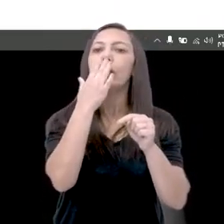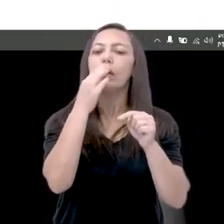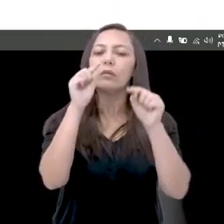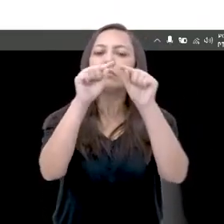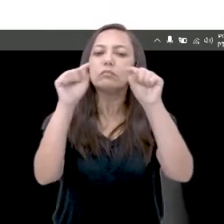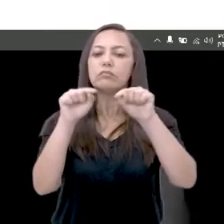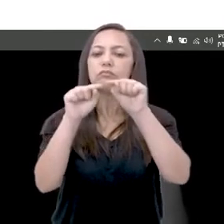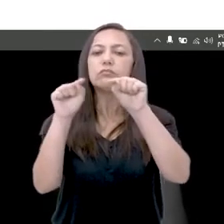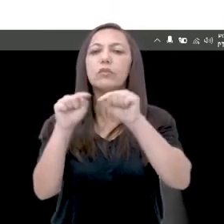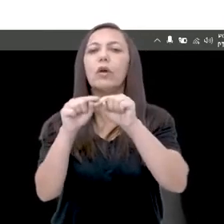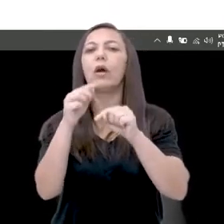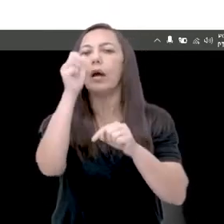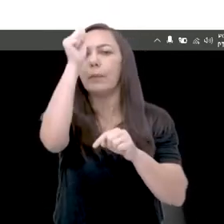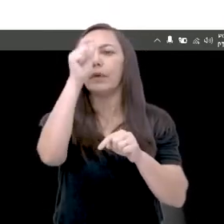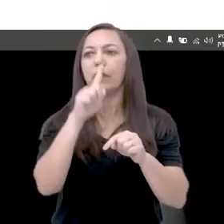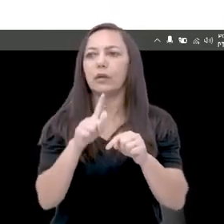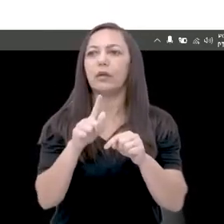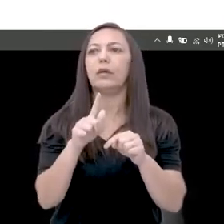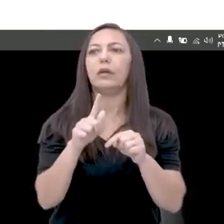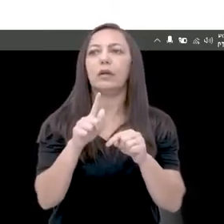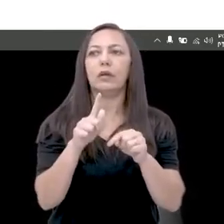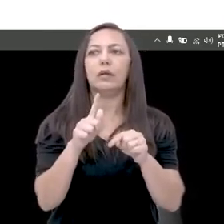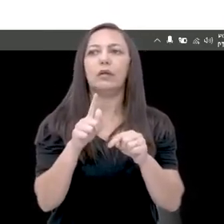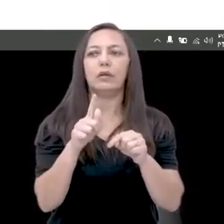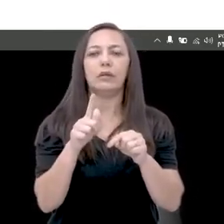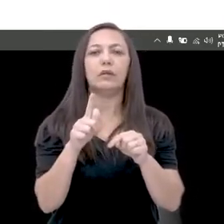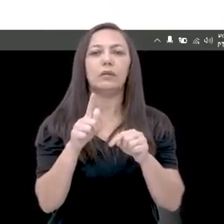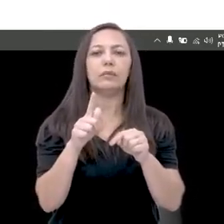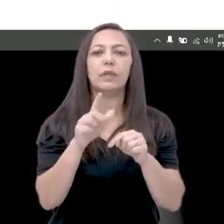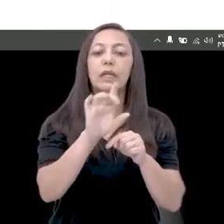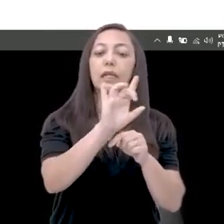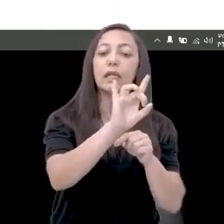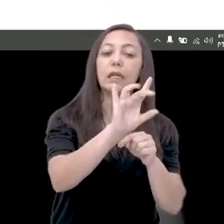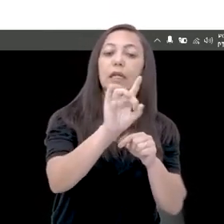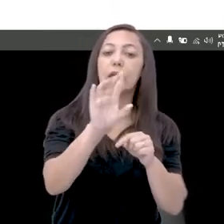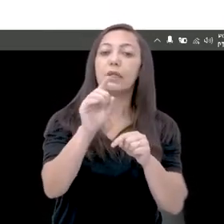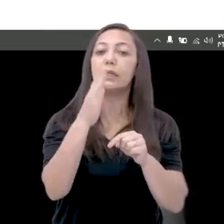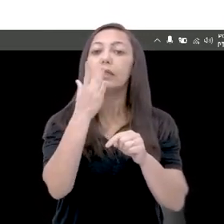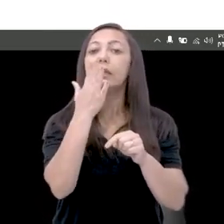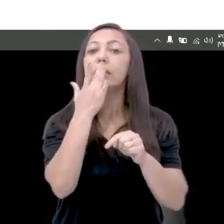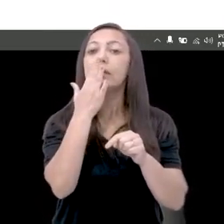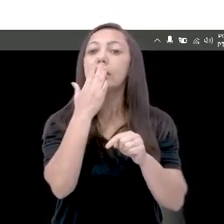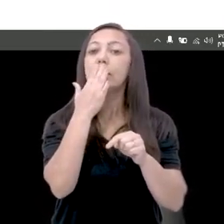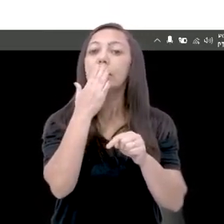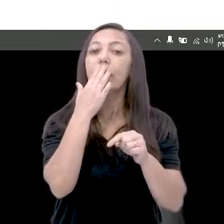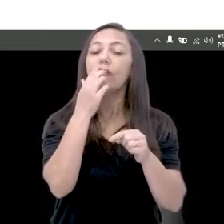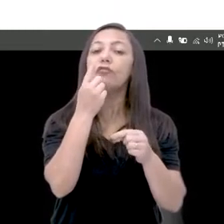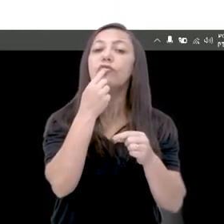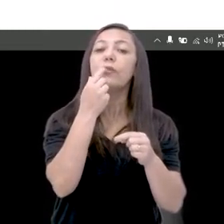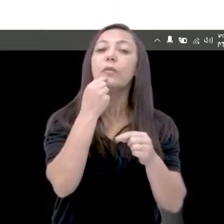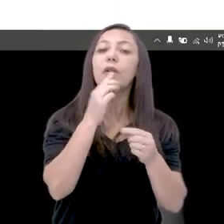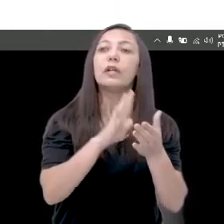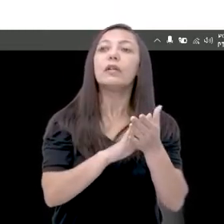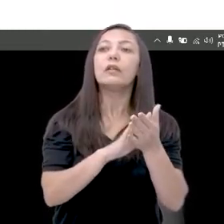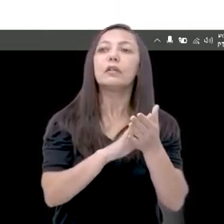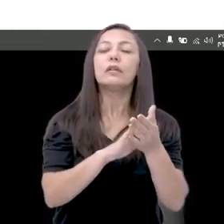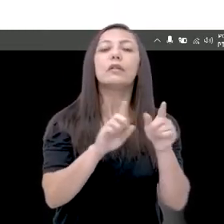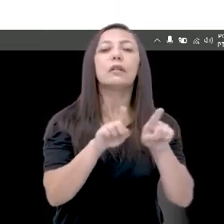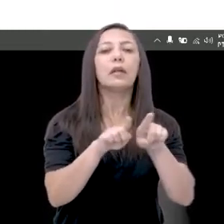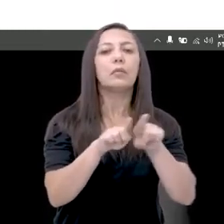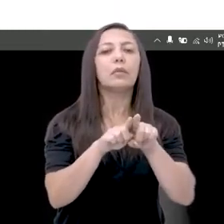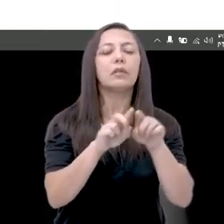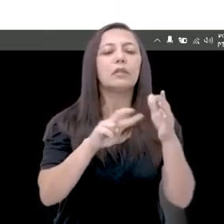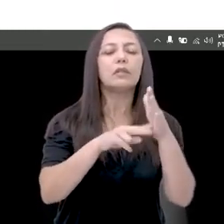tinta amarela. Lembrando e ressaltando que quando ela diz aqui, para cada parte de tinta vermelha, significa